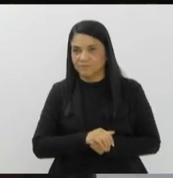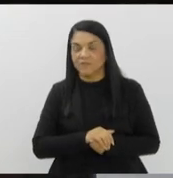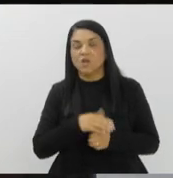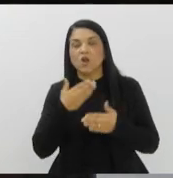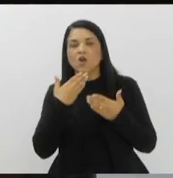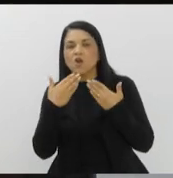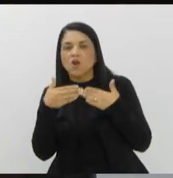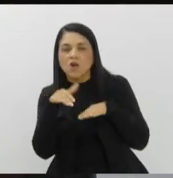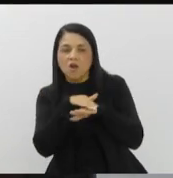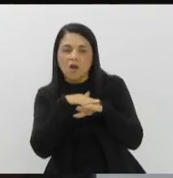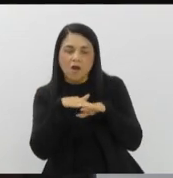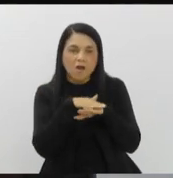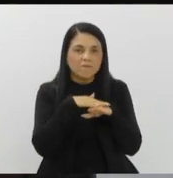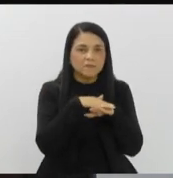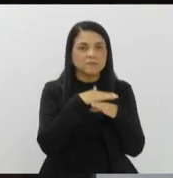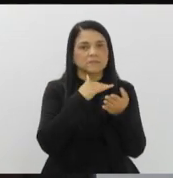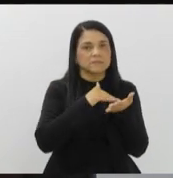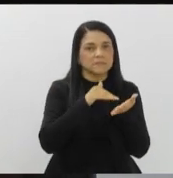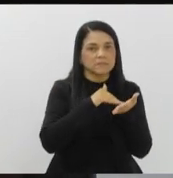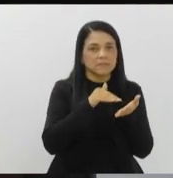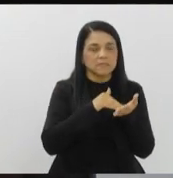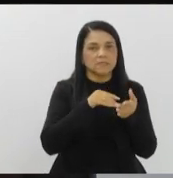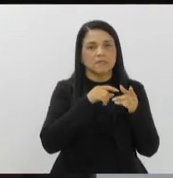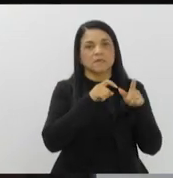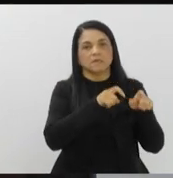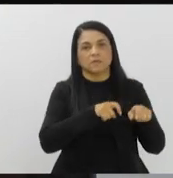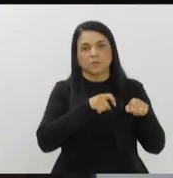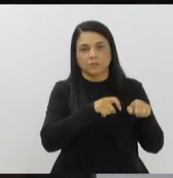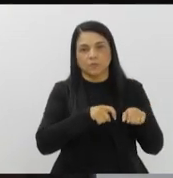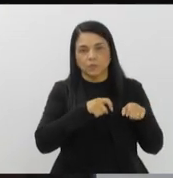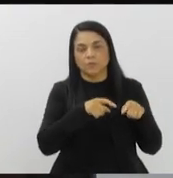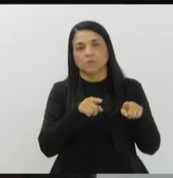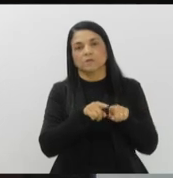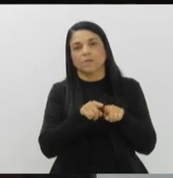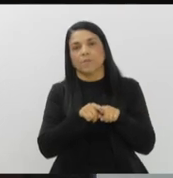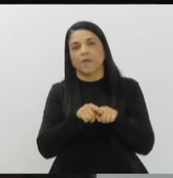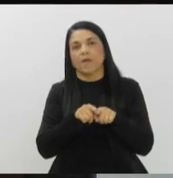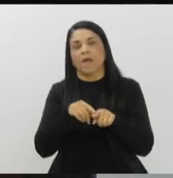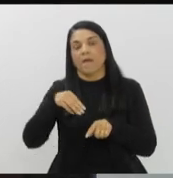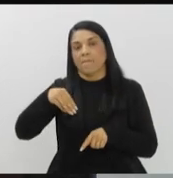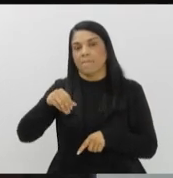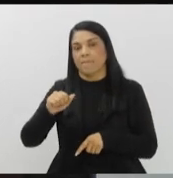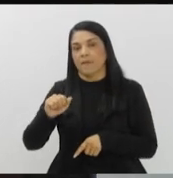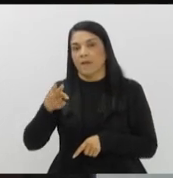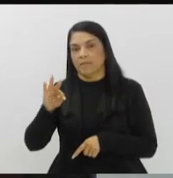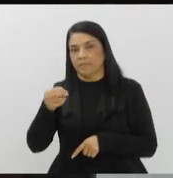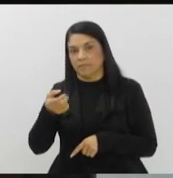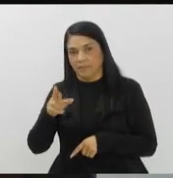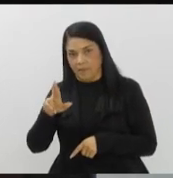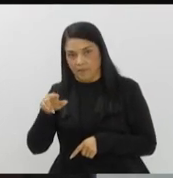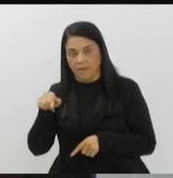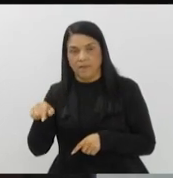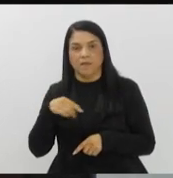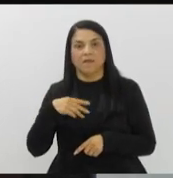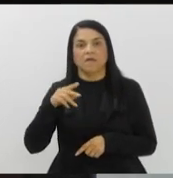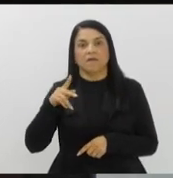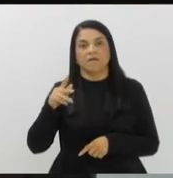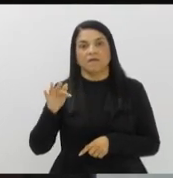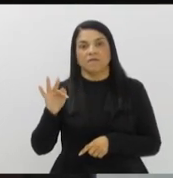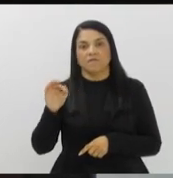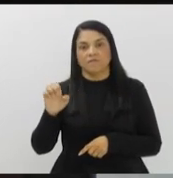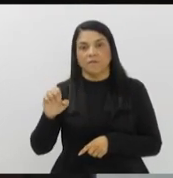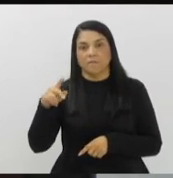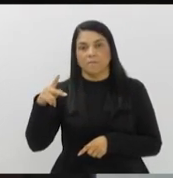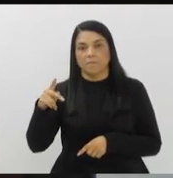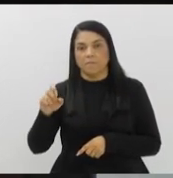conversas com a Secretaria de Agricultura, com a própria Emater, que está aqui, com a FIPERGE. A gente